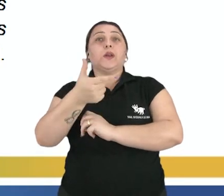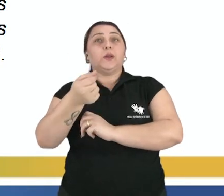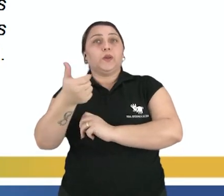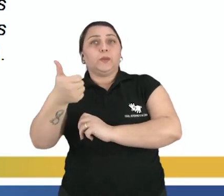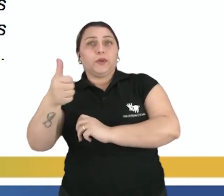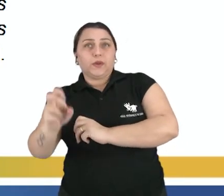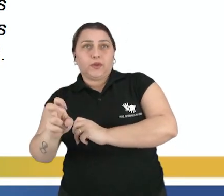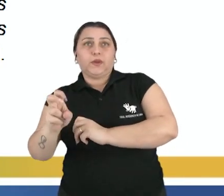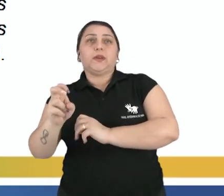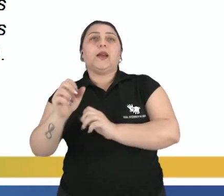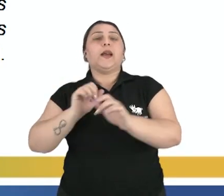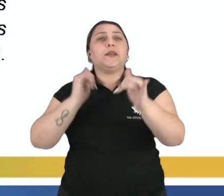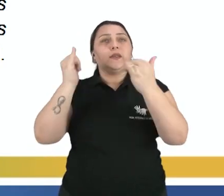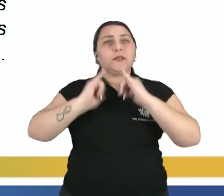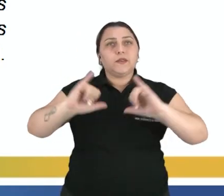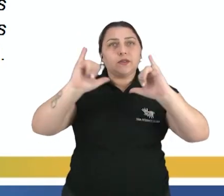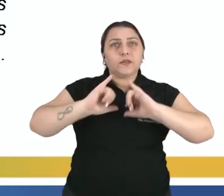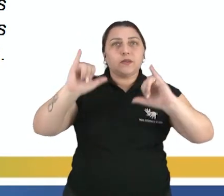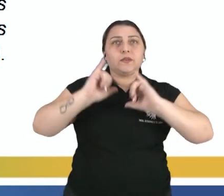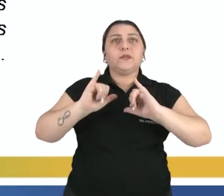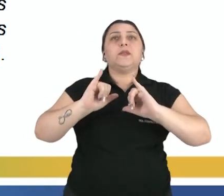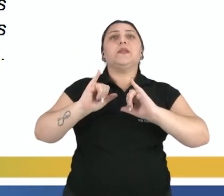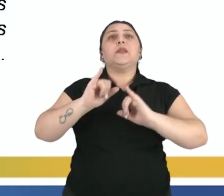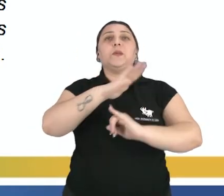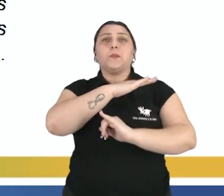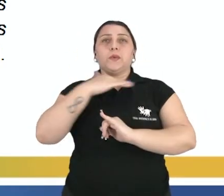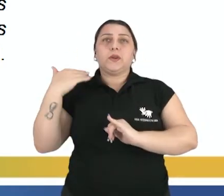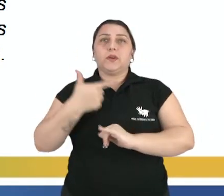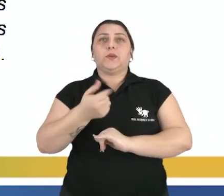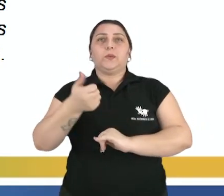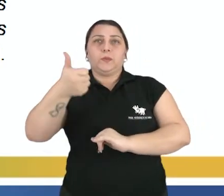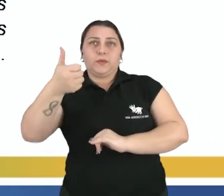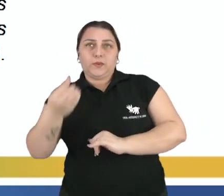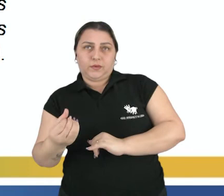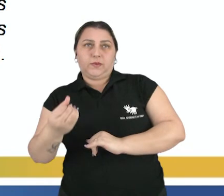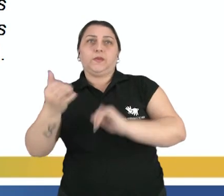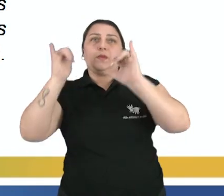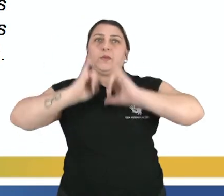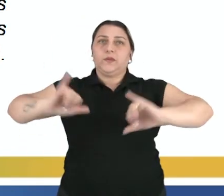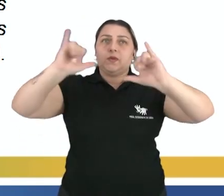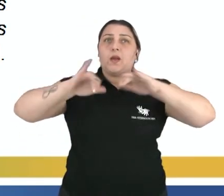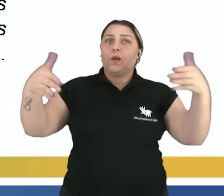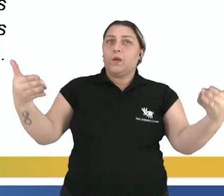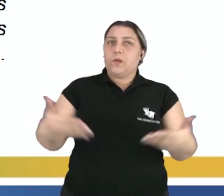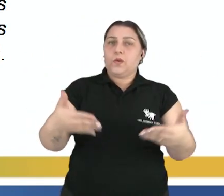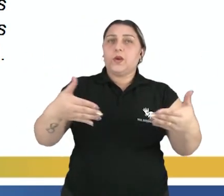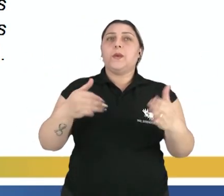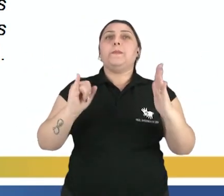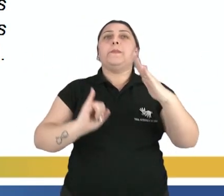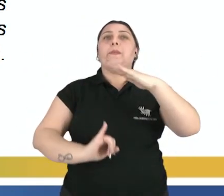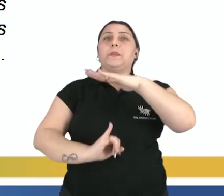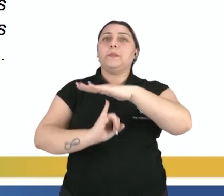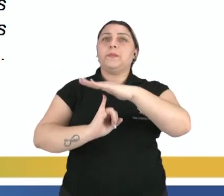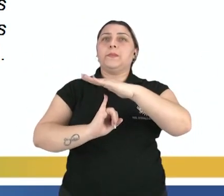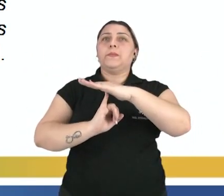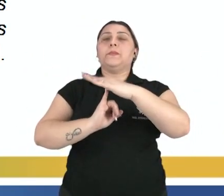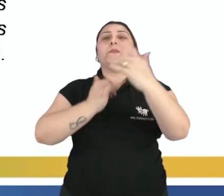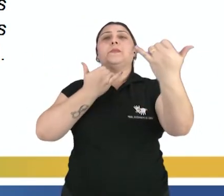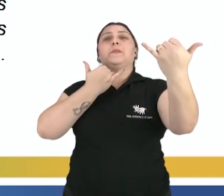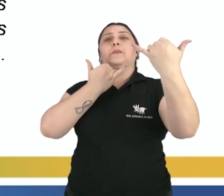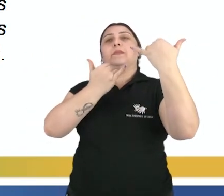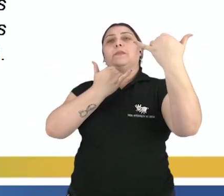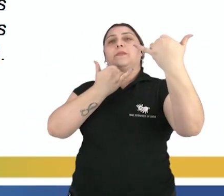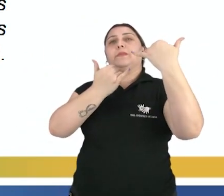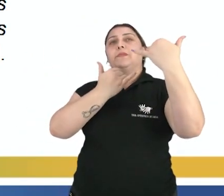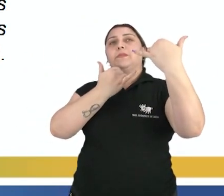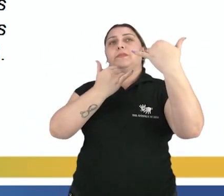2015. Os dados constam da tábua de mortalidade de 2016 e foram divulgados hoje, primeiro pelo